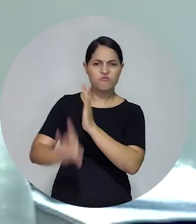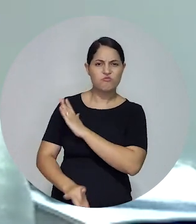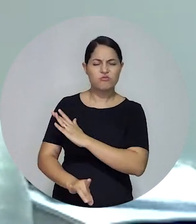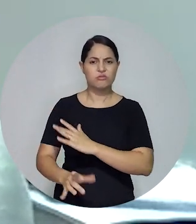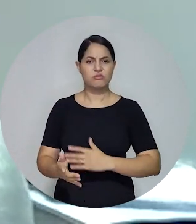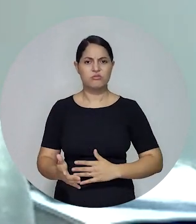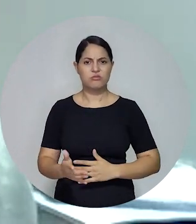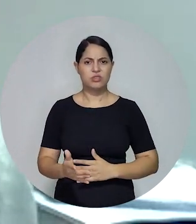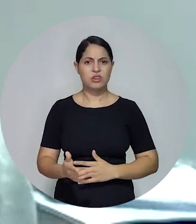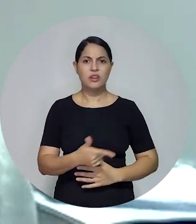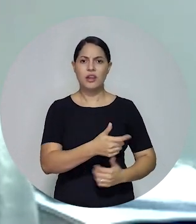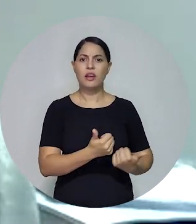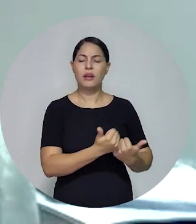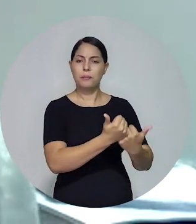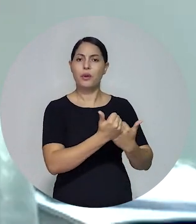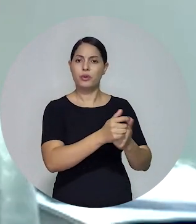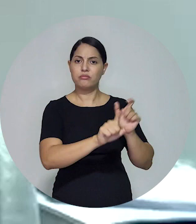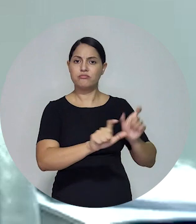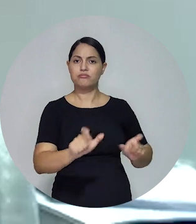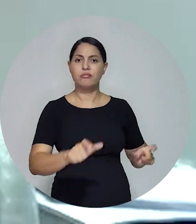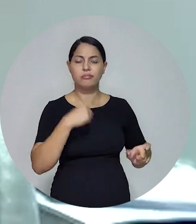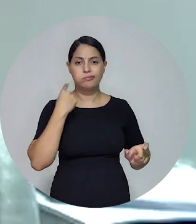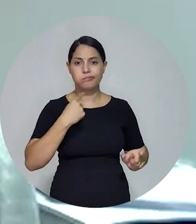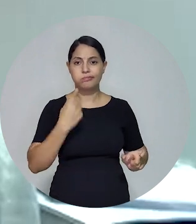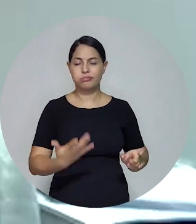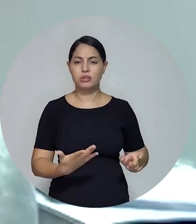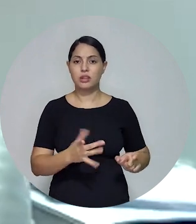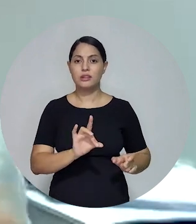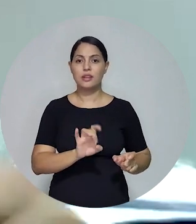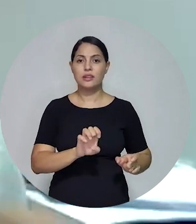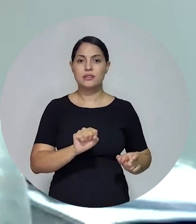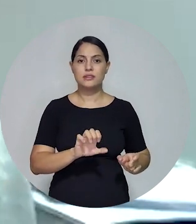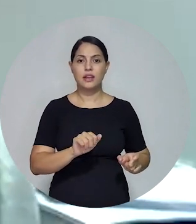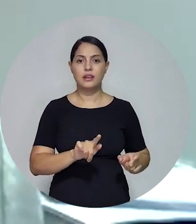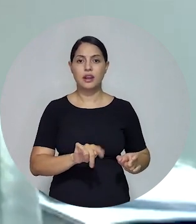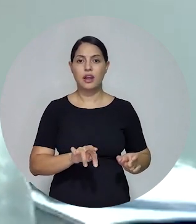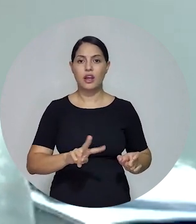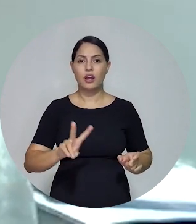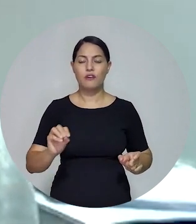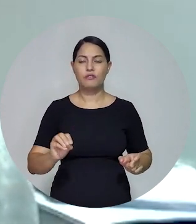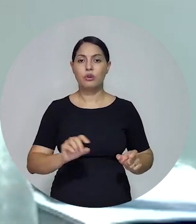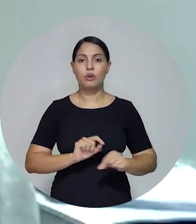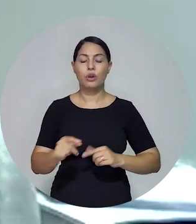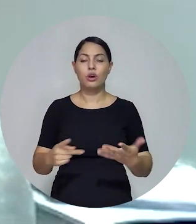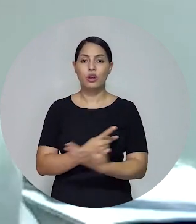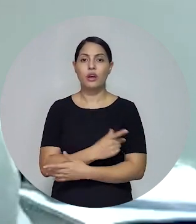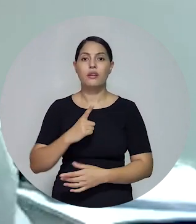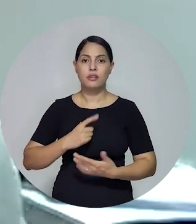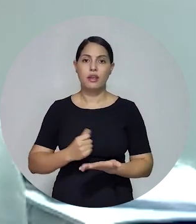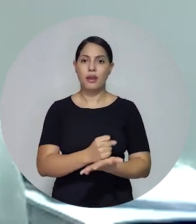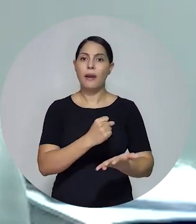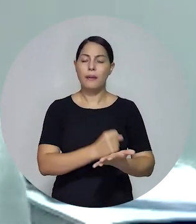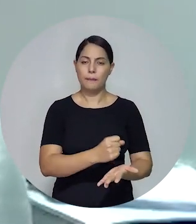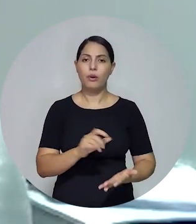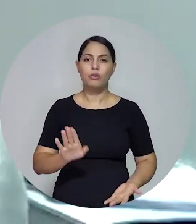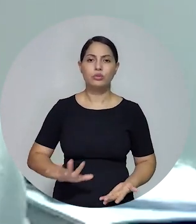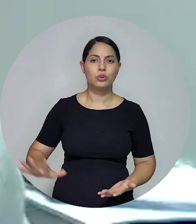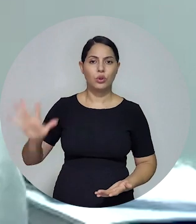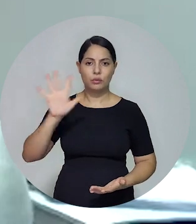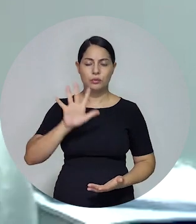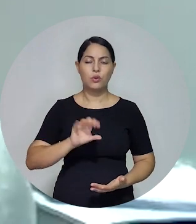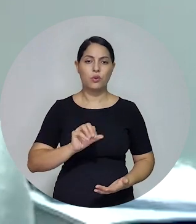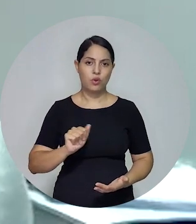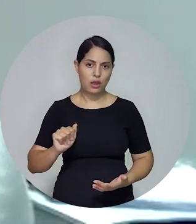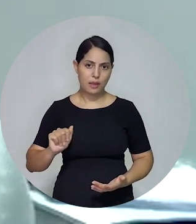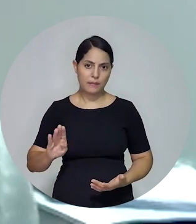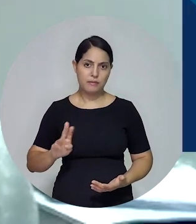um desagravo, que é o ato de maior envergadura de política institucional, sempre contará com a presença